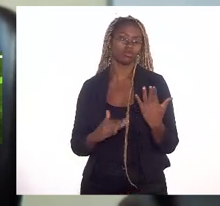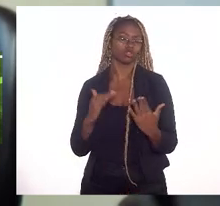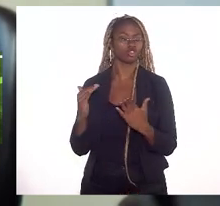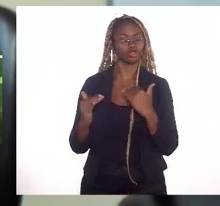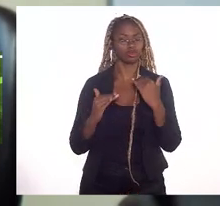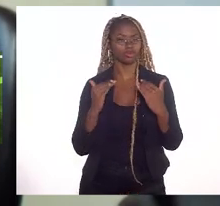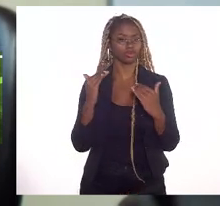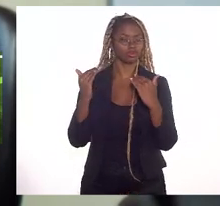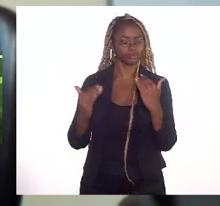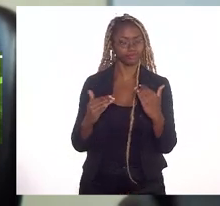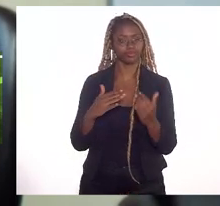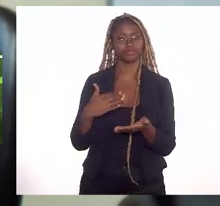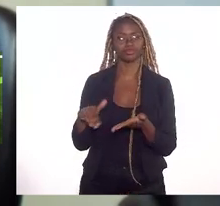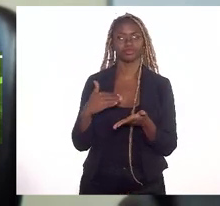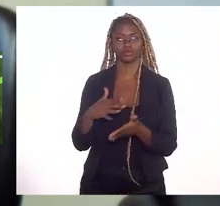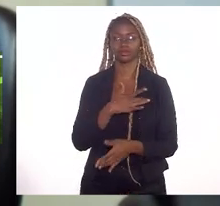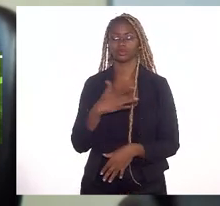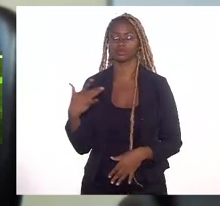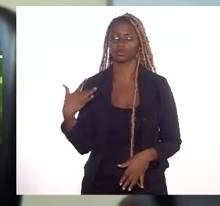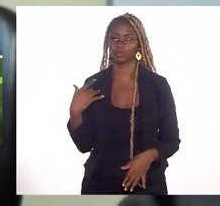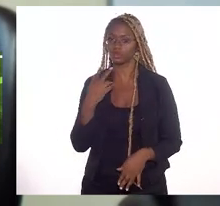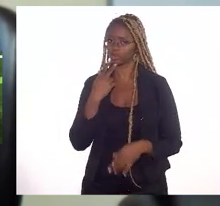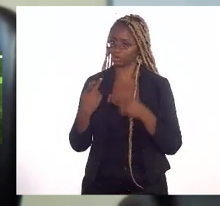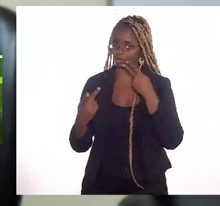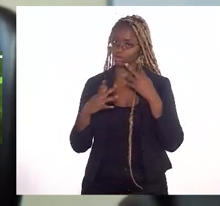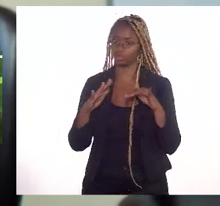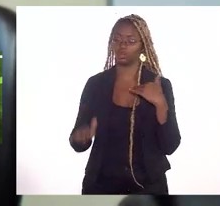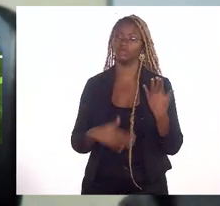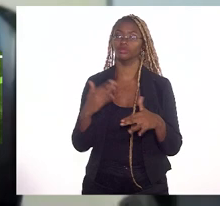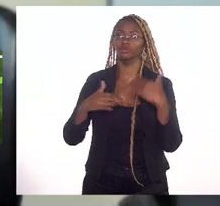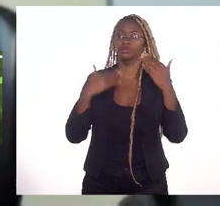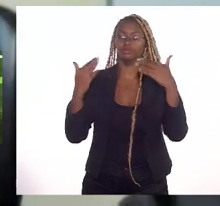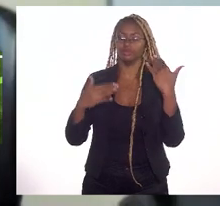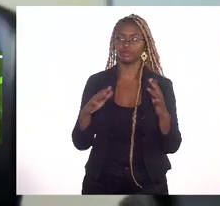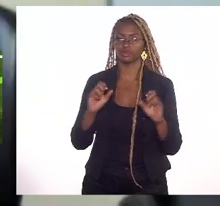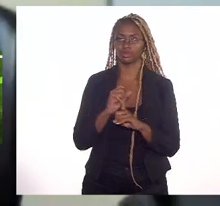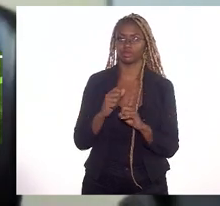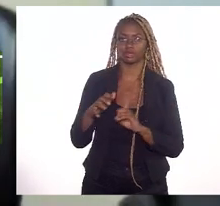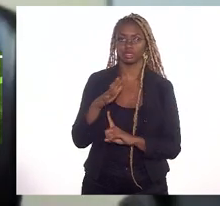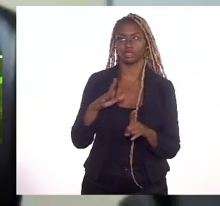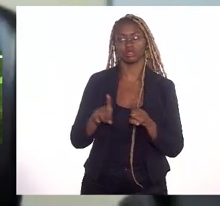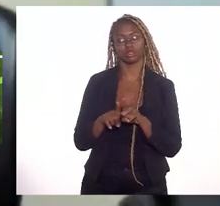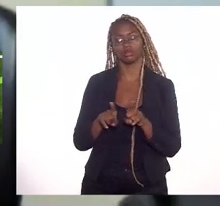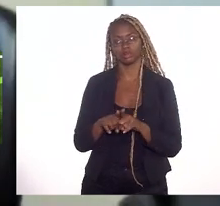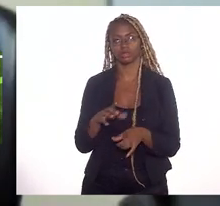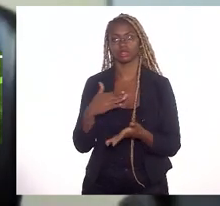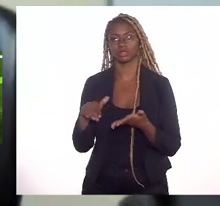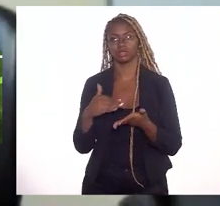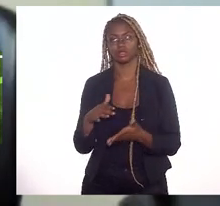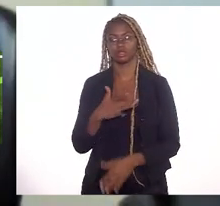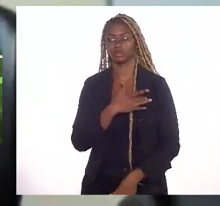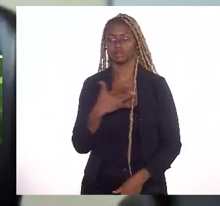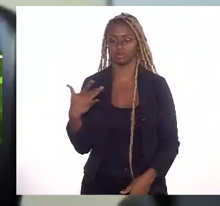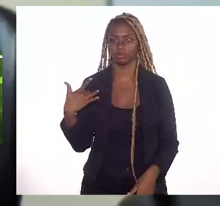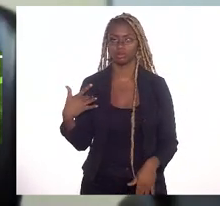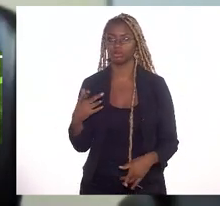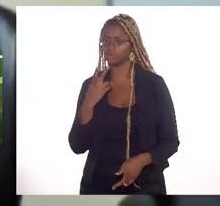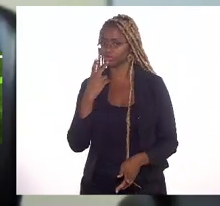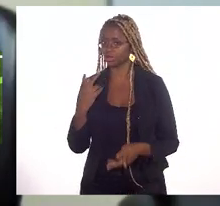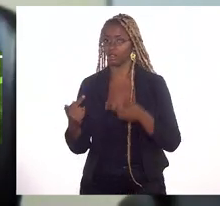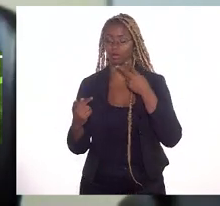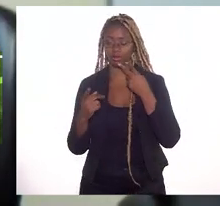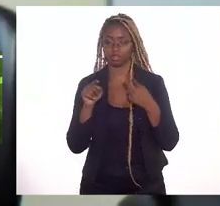Saúde, tanto a Desenvolvimento Social como a própria Secretaria de Saúde, estão tratando desse mesmo